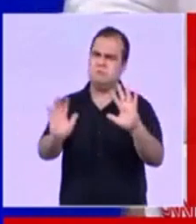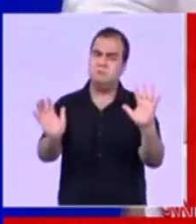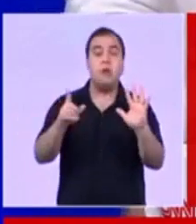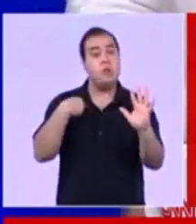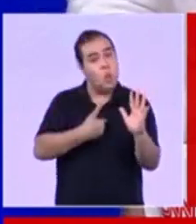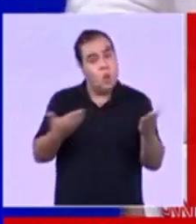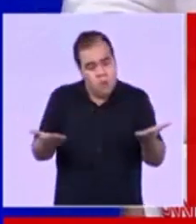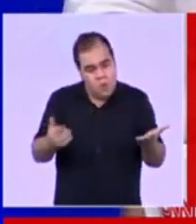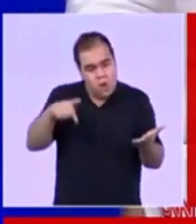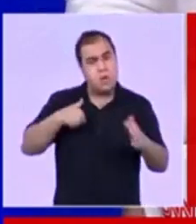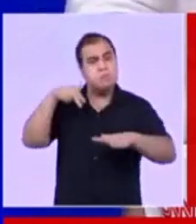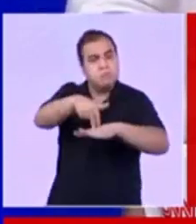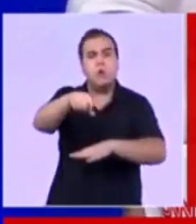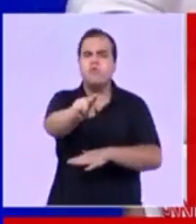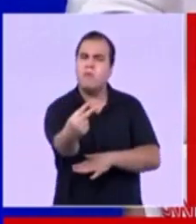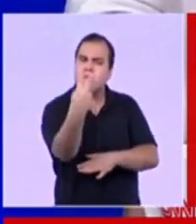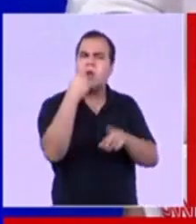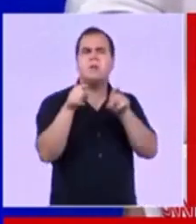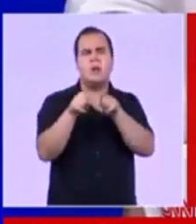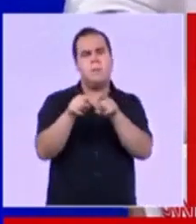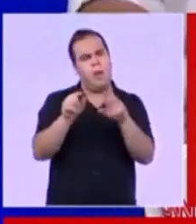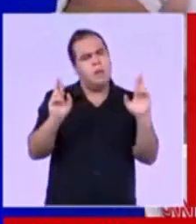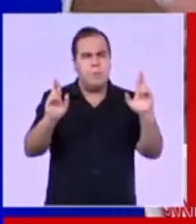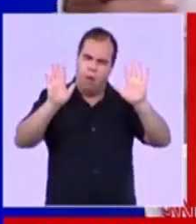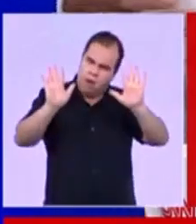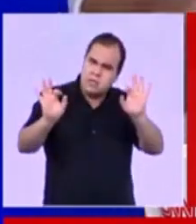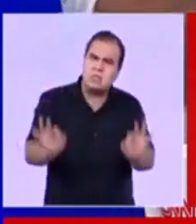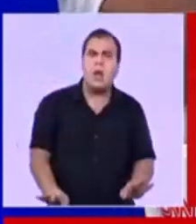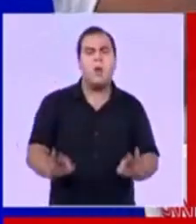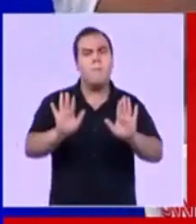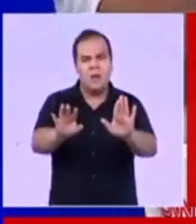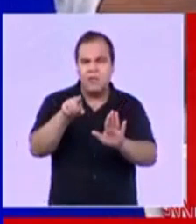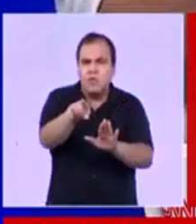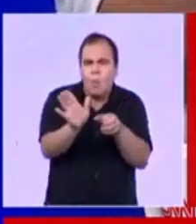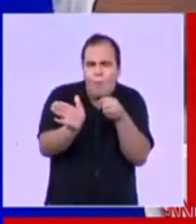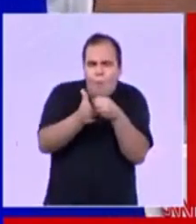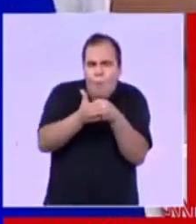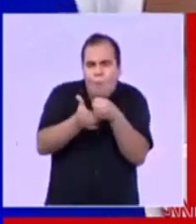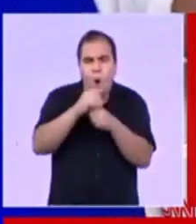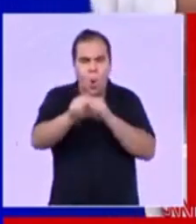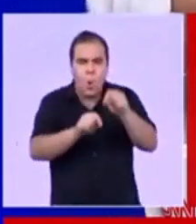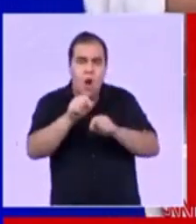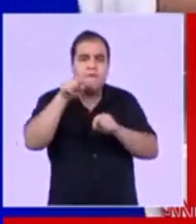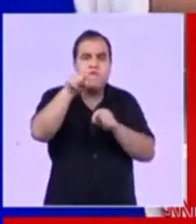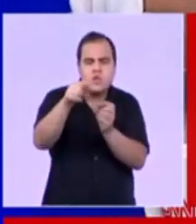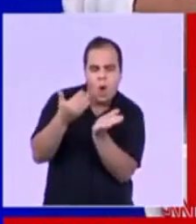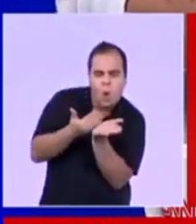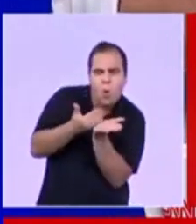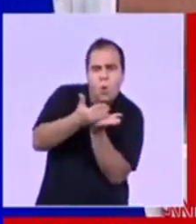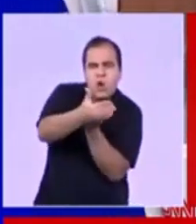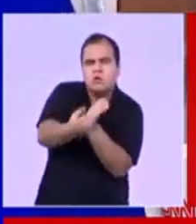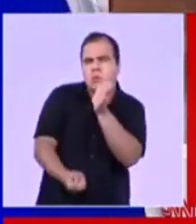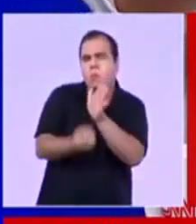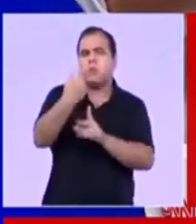viemos fazer aqui quem está nos assistindo com certeza espera mas eu acho que você não pode esconder a sua origem política